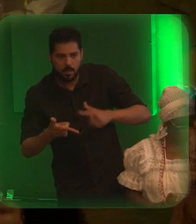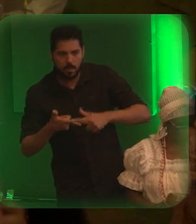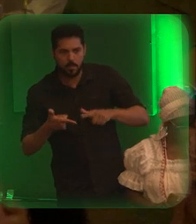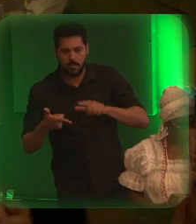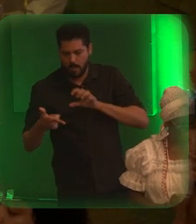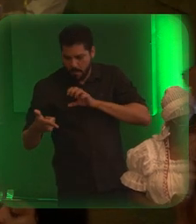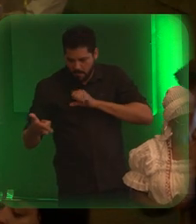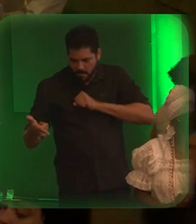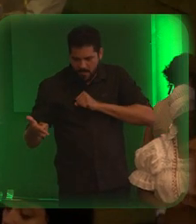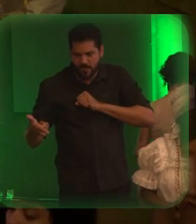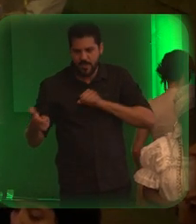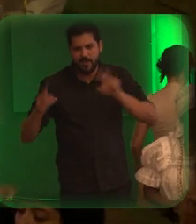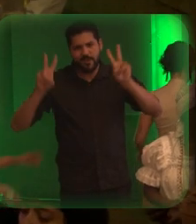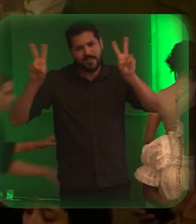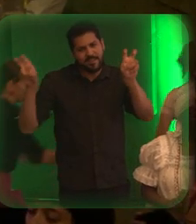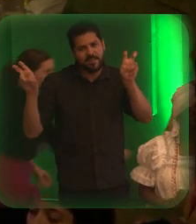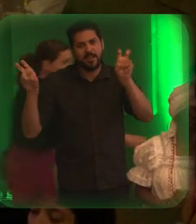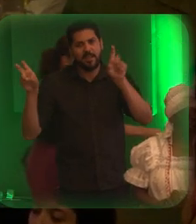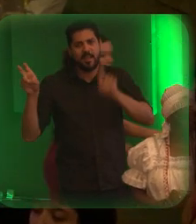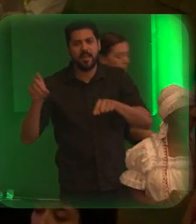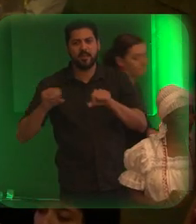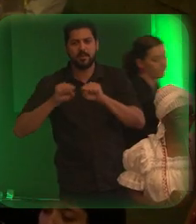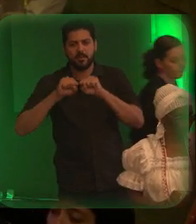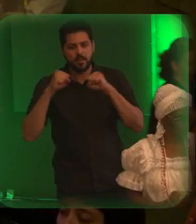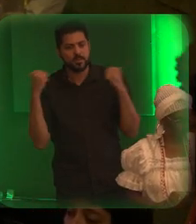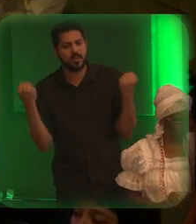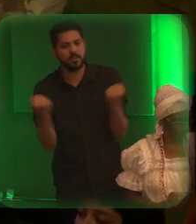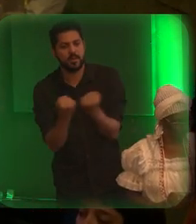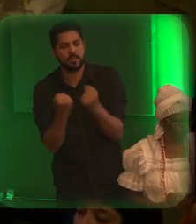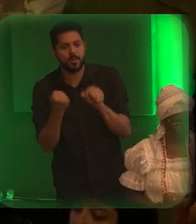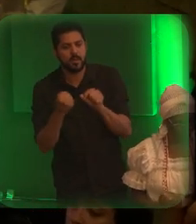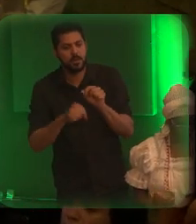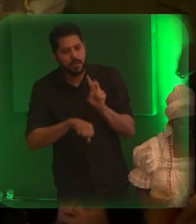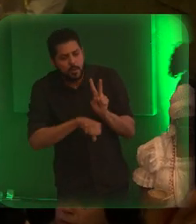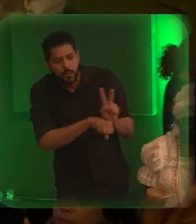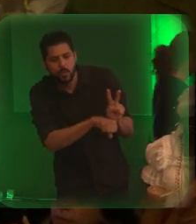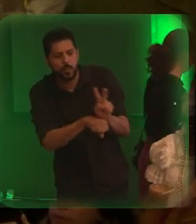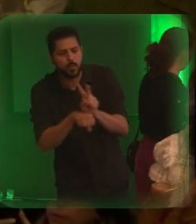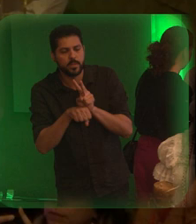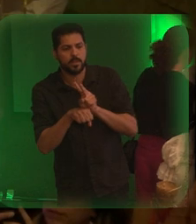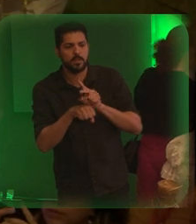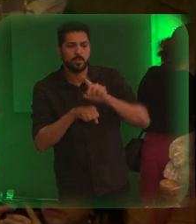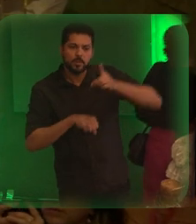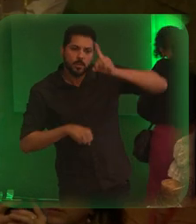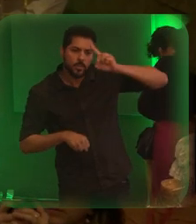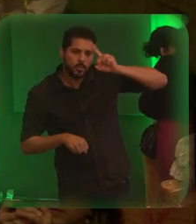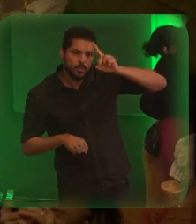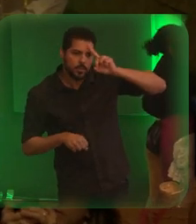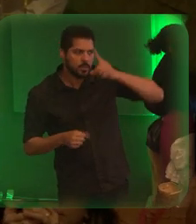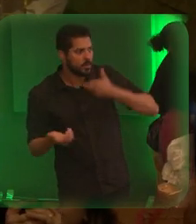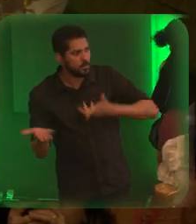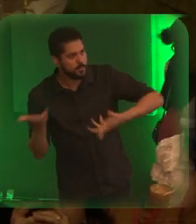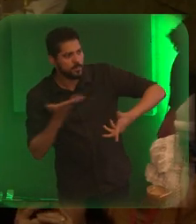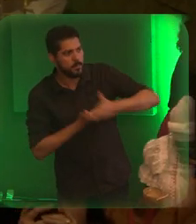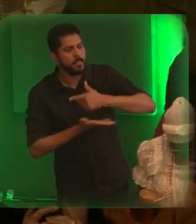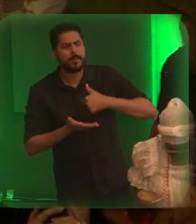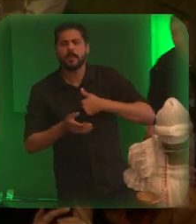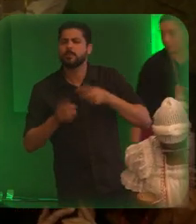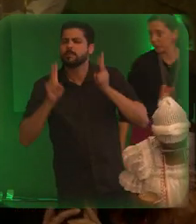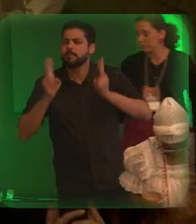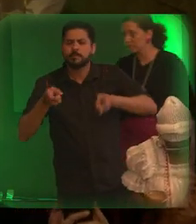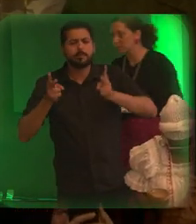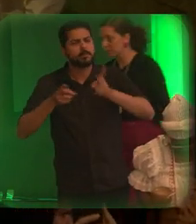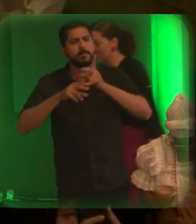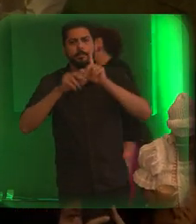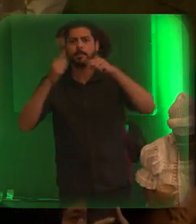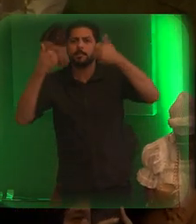emprego. Então, é uma sociedade que cuida do dia a dia e tão diabolizada. Eu costumo dizer,